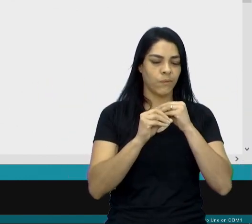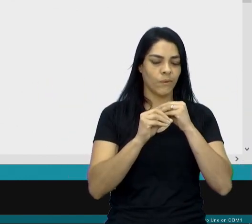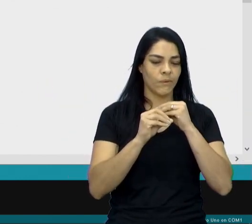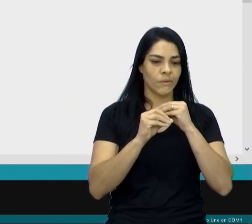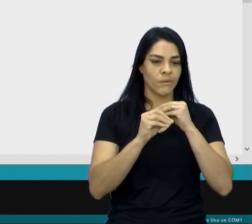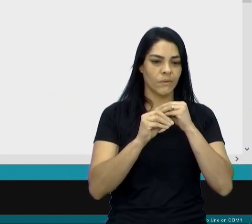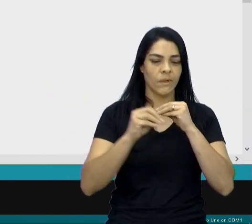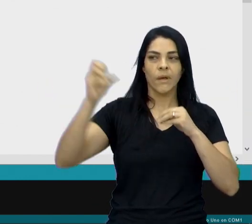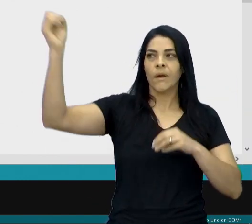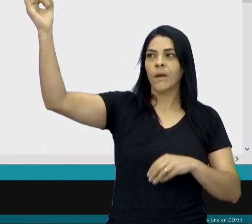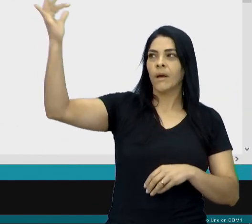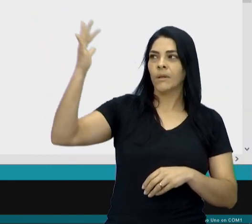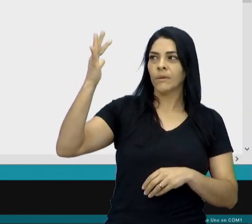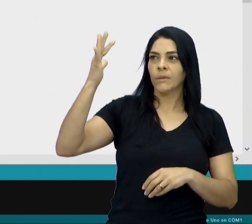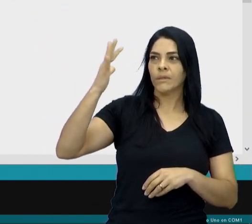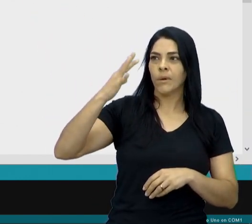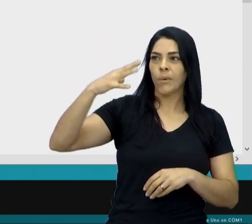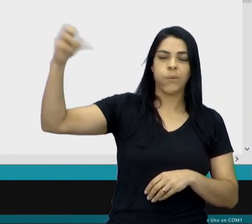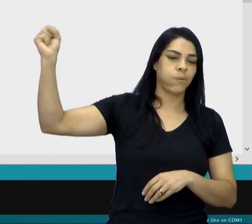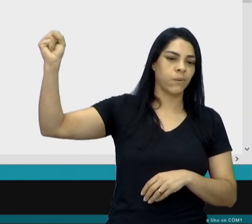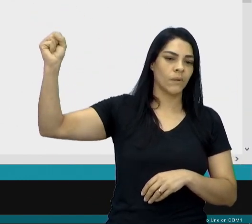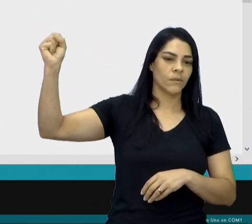som. Quando você apertar o botão, ele